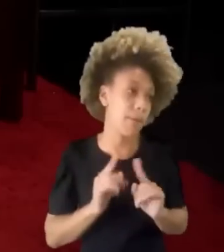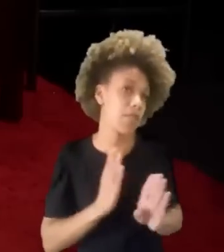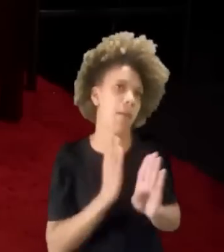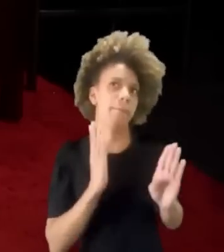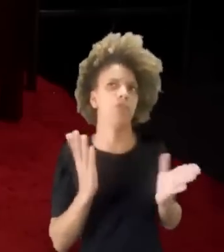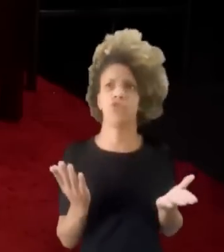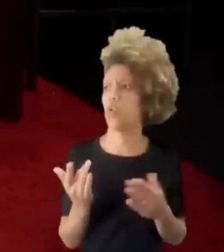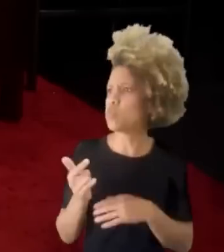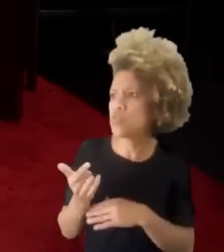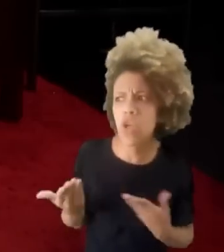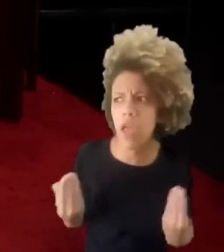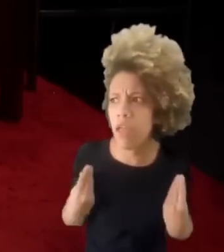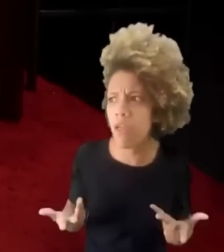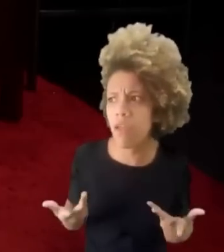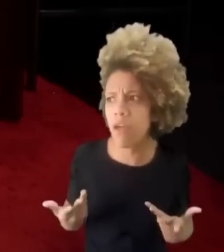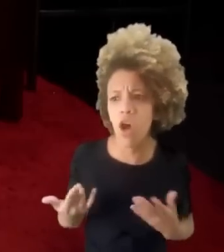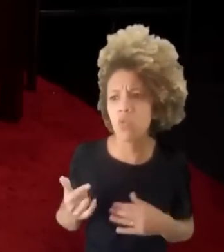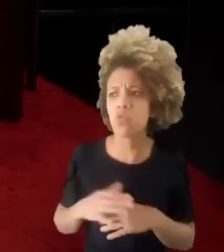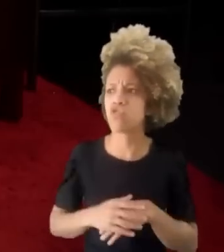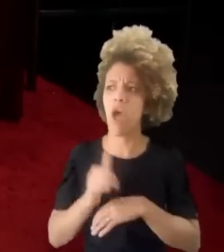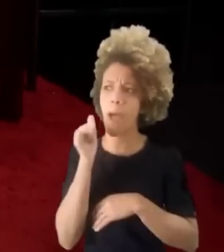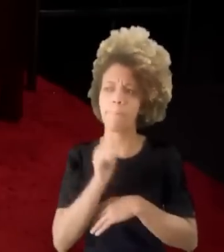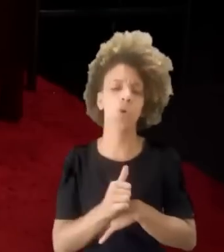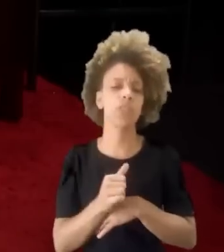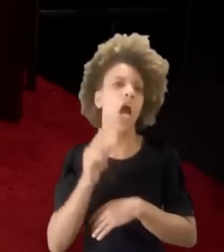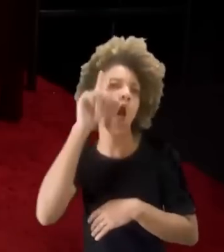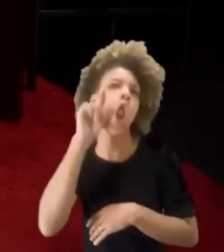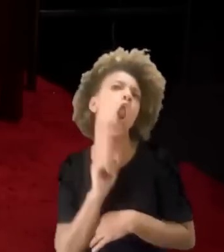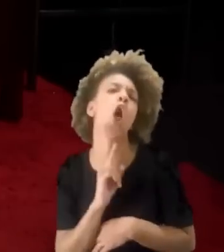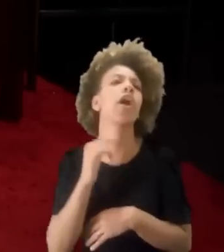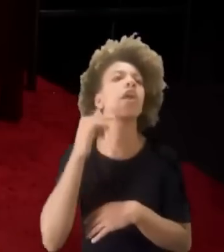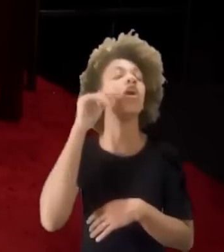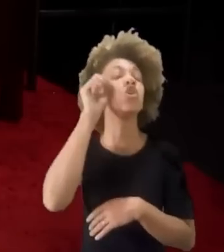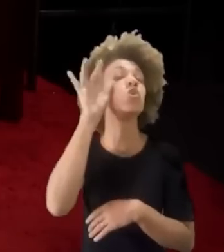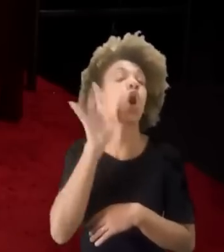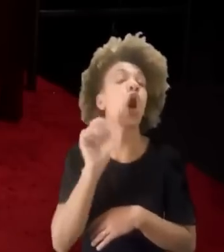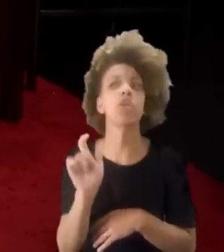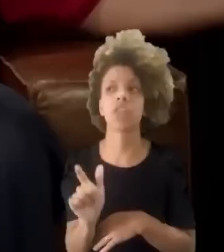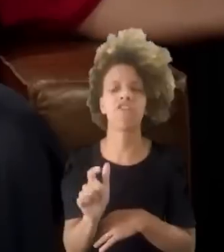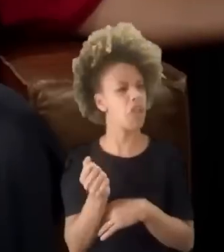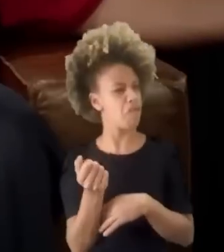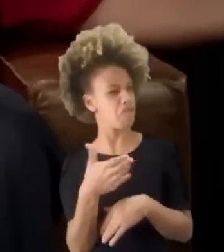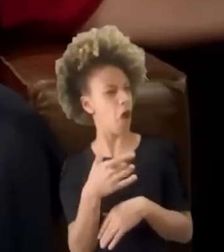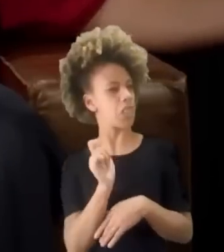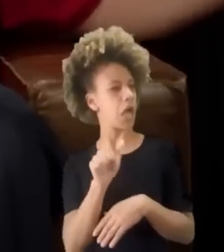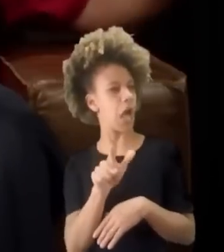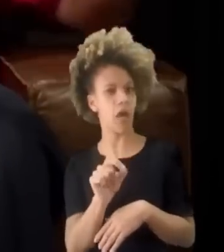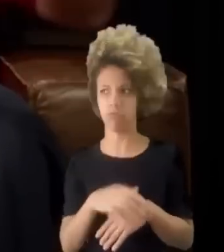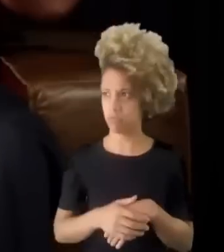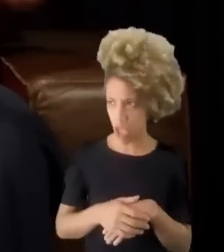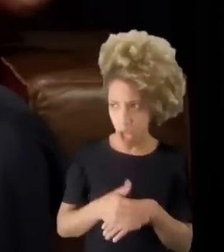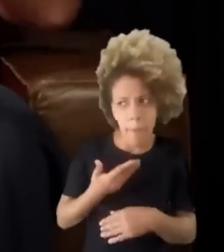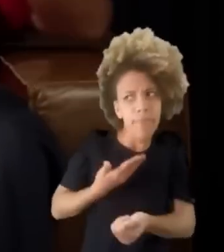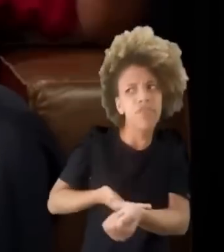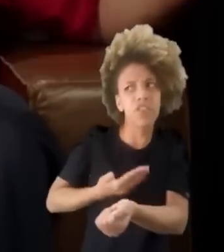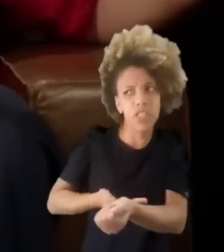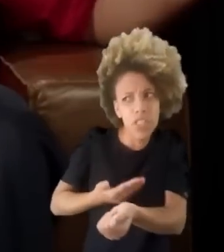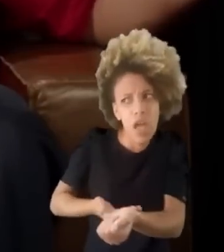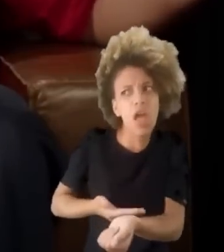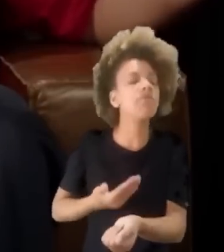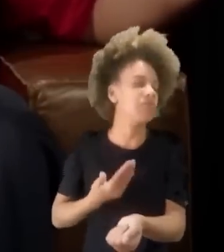de repente você tem um poder mano não tinha isso Maurício mano não tinha uma mina loira dos olhos azul Fala no lugar você é eu me viciei mano tava pior que